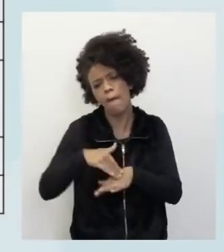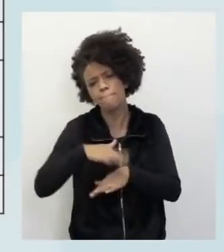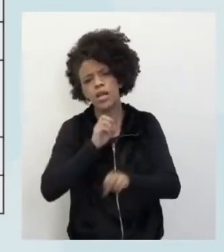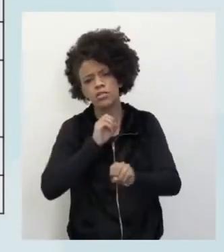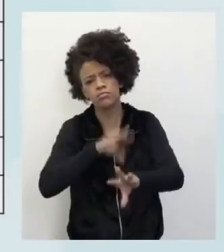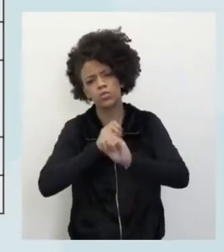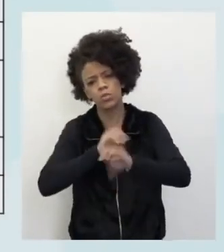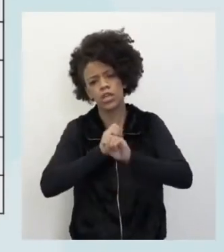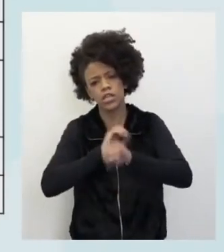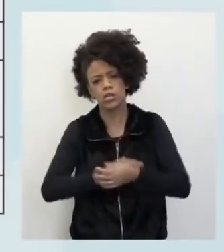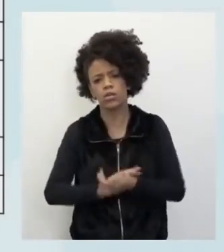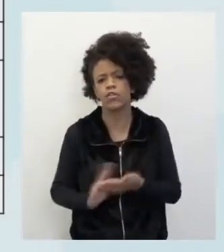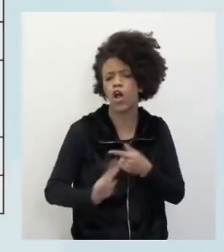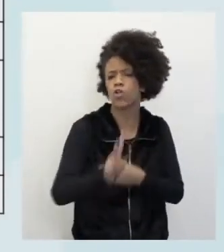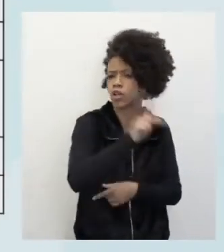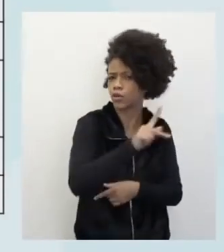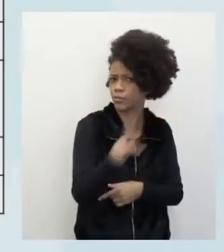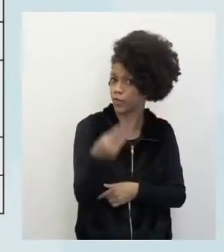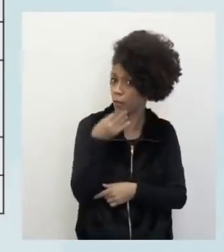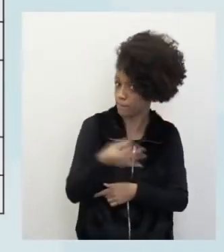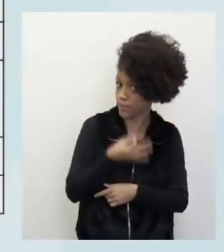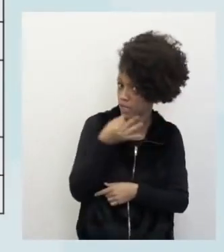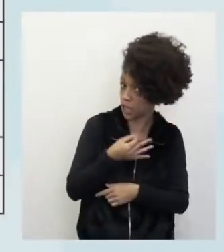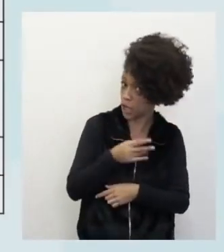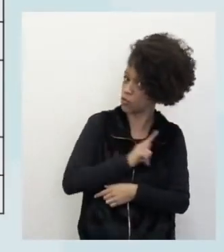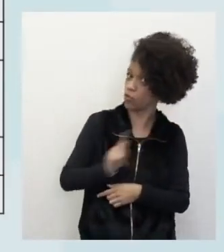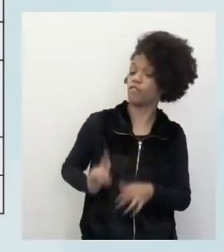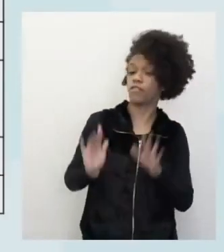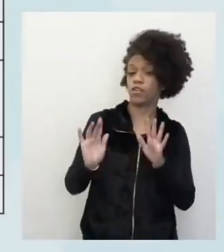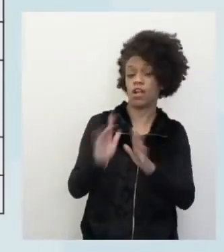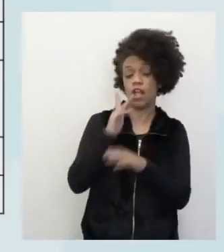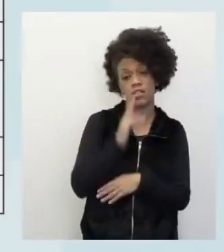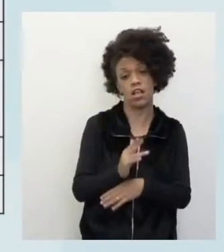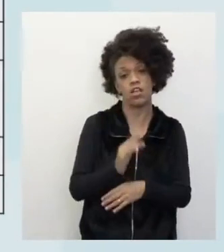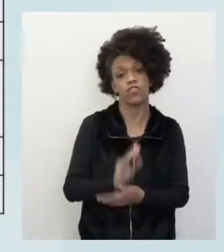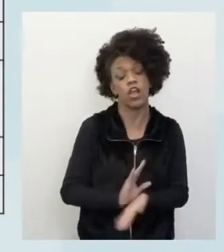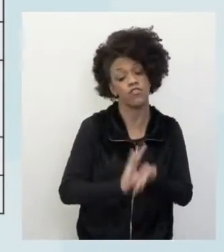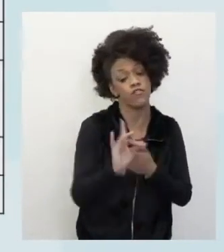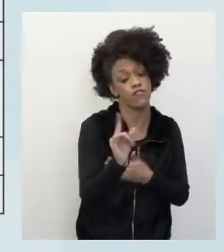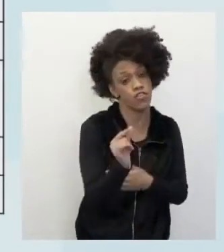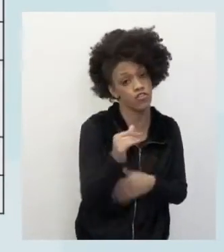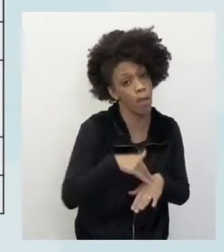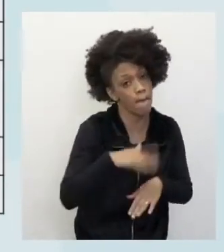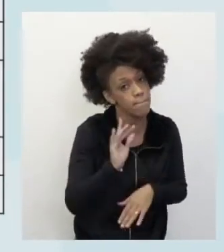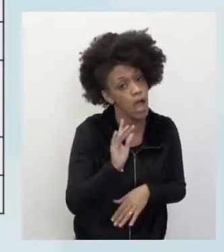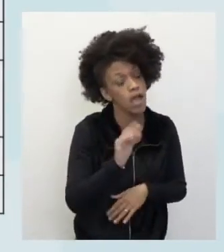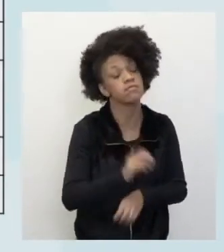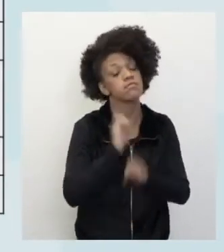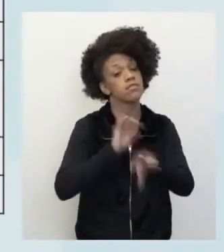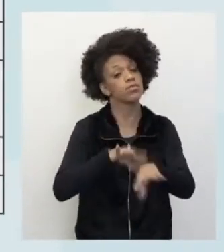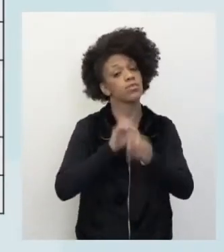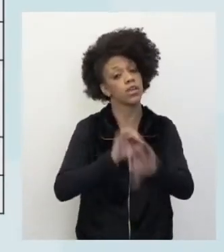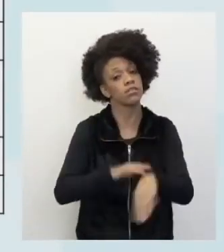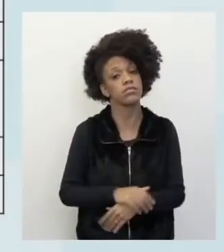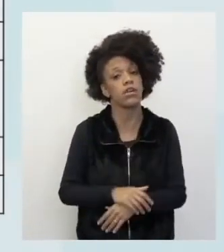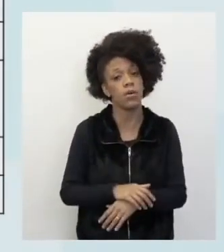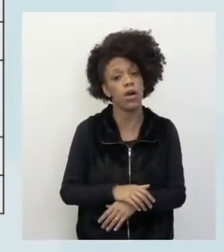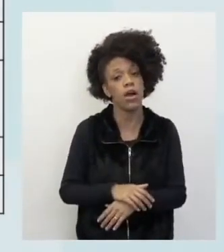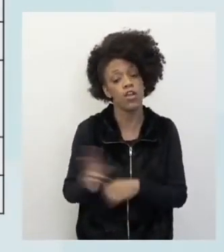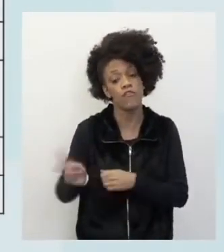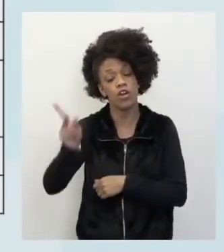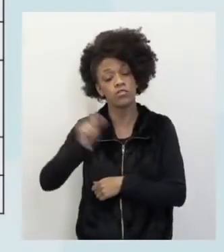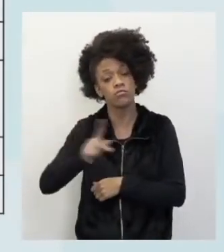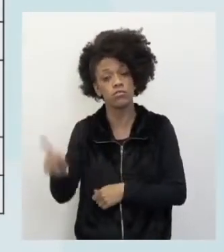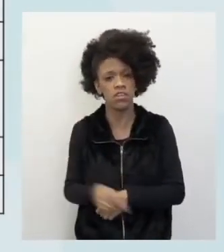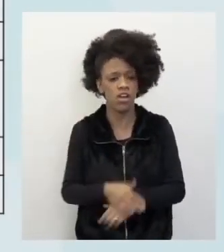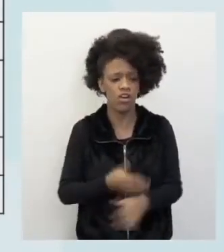valorização. Isso é uma opinião do governo, hein? Sim. Veja bem, hein, Mauro? Eles acham que investindo mais na educação e na valorização, os jovens vão querer ser professor. Mas